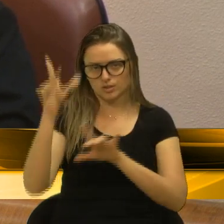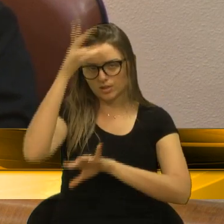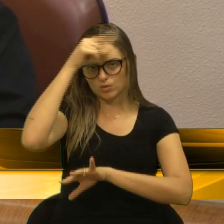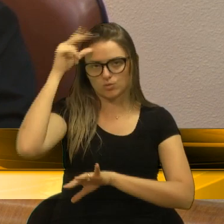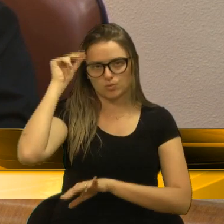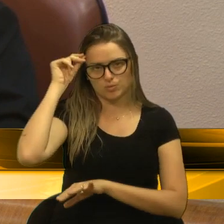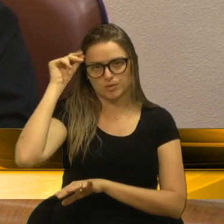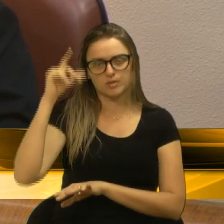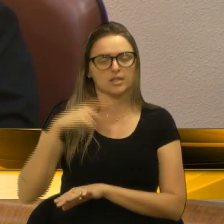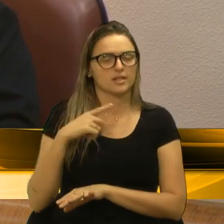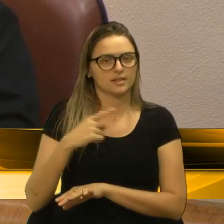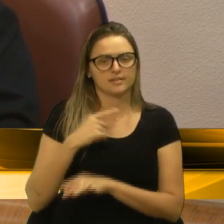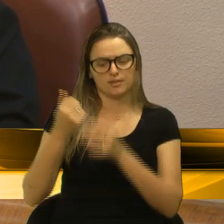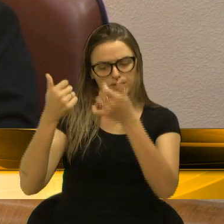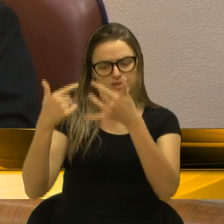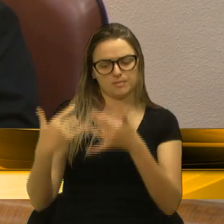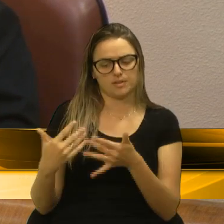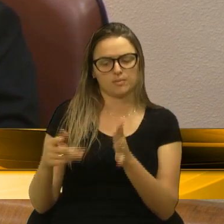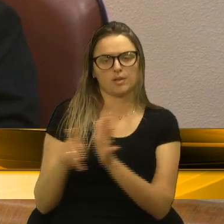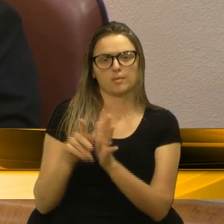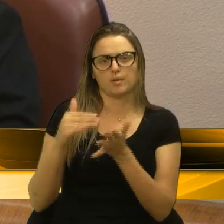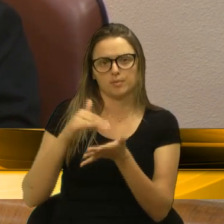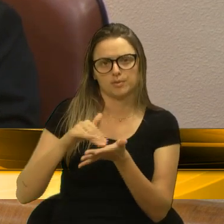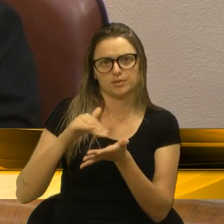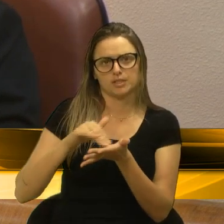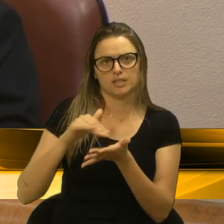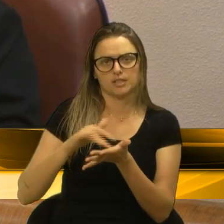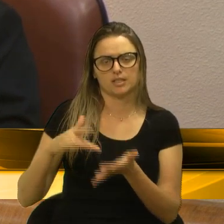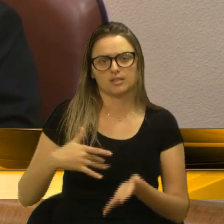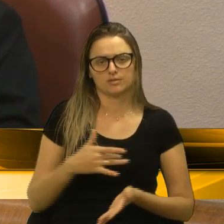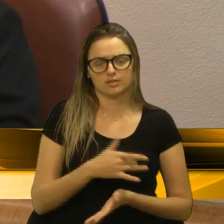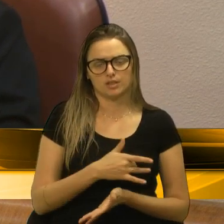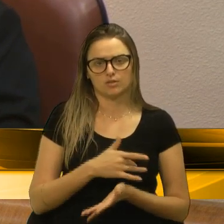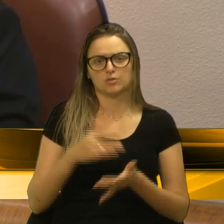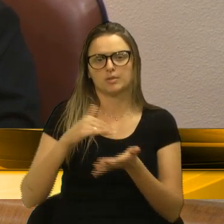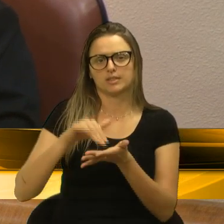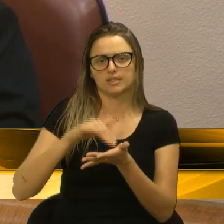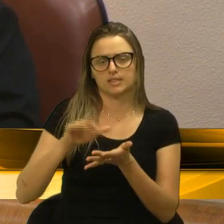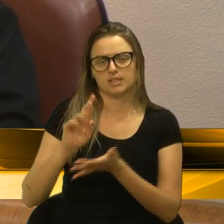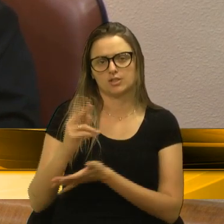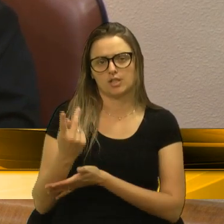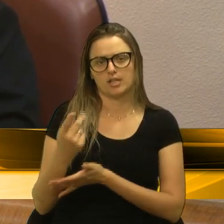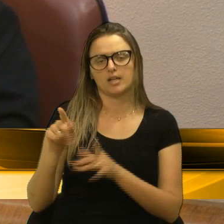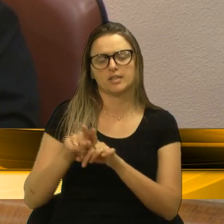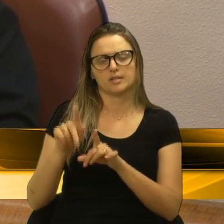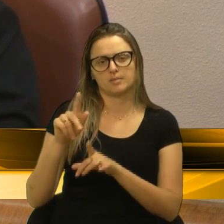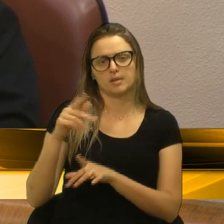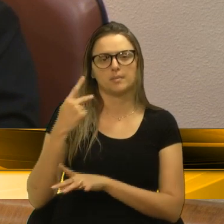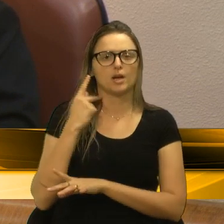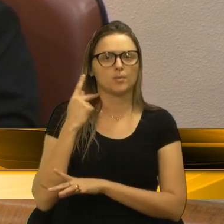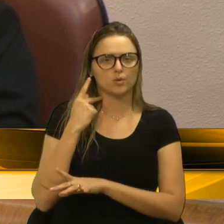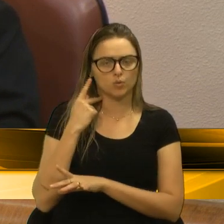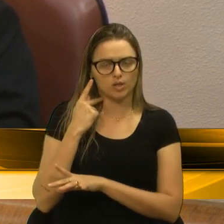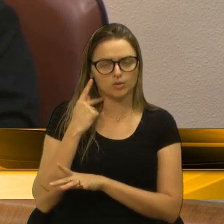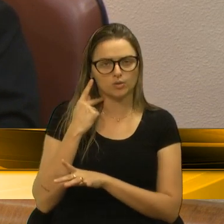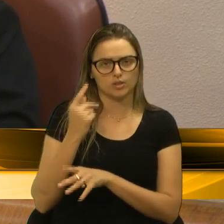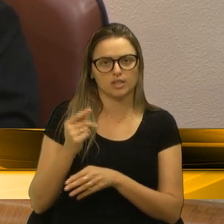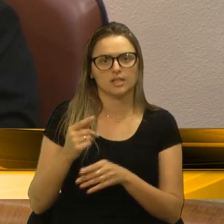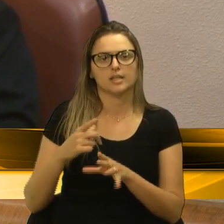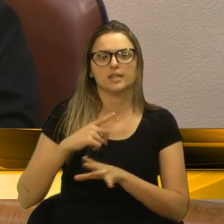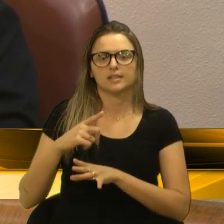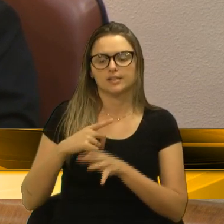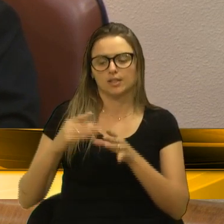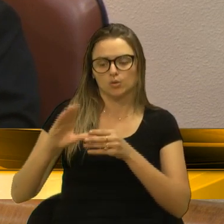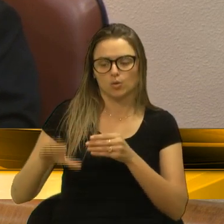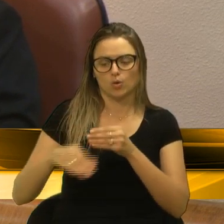foi exaustivamente explicado pela secretária de Saúde, pela secretária de Recursos Humanos e pela Procuradora-Geral Adjunta, corroborado